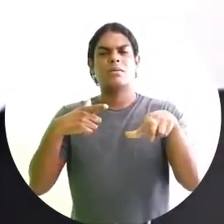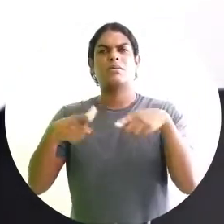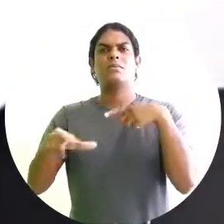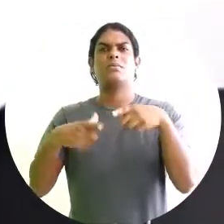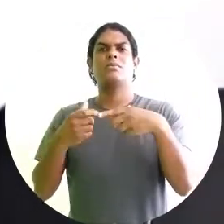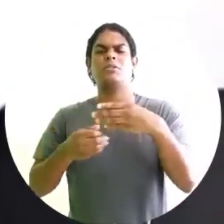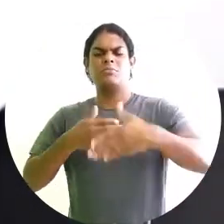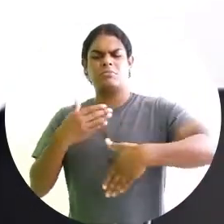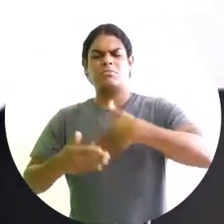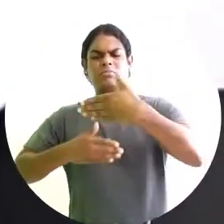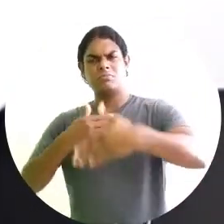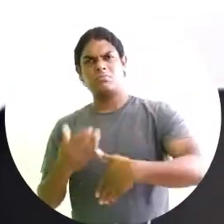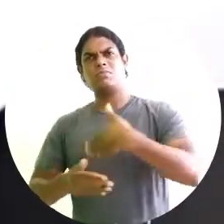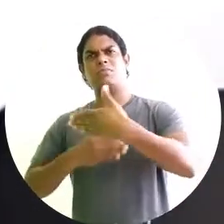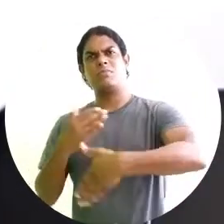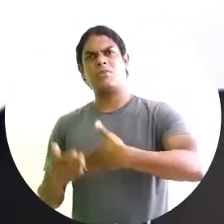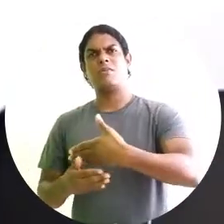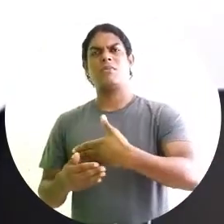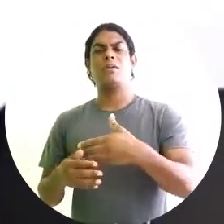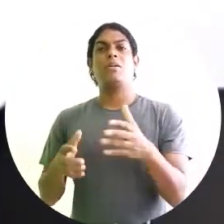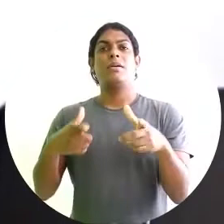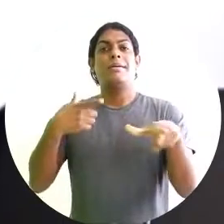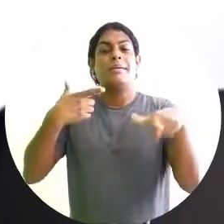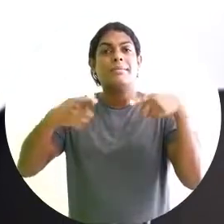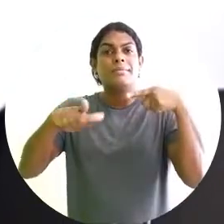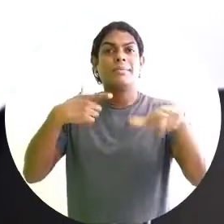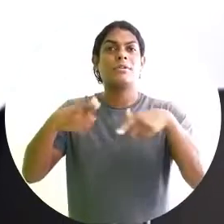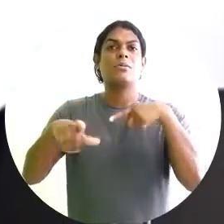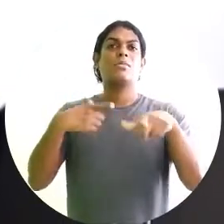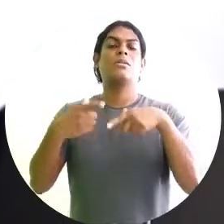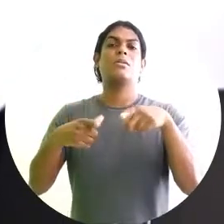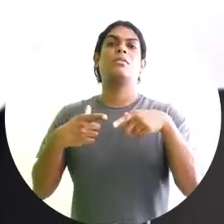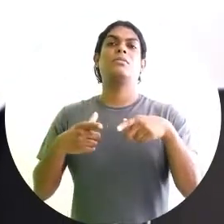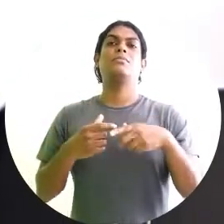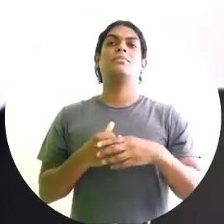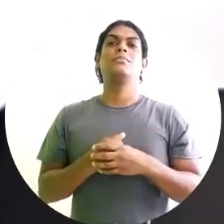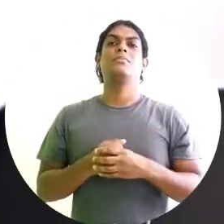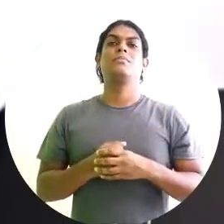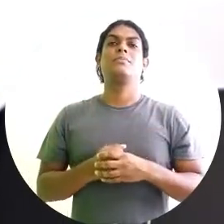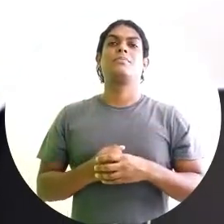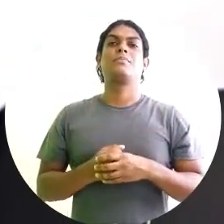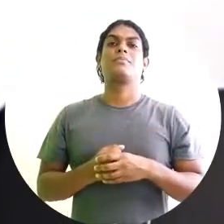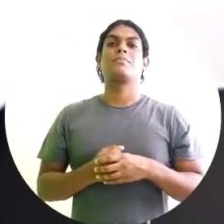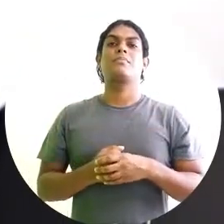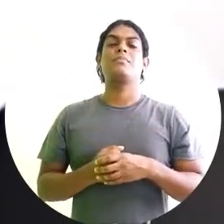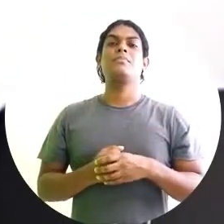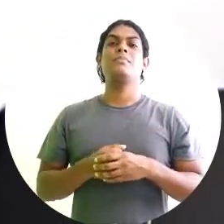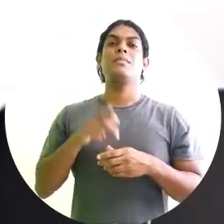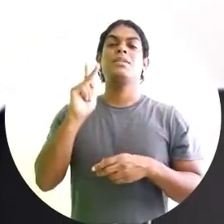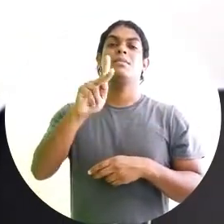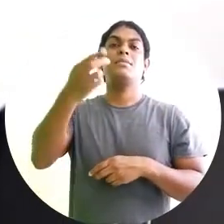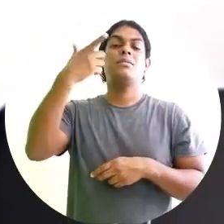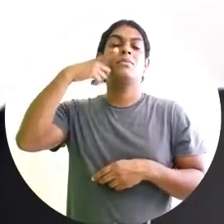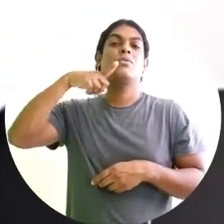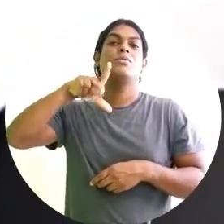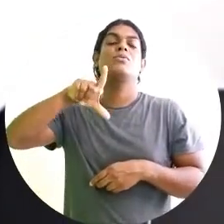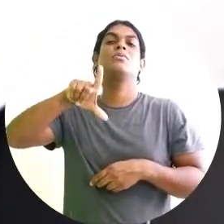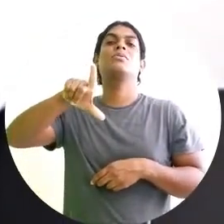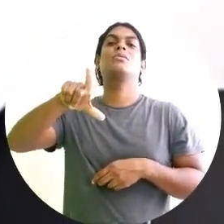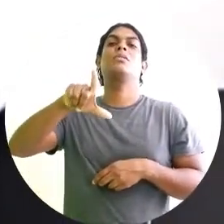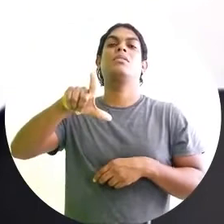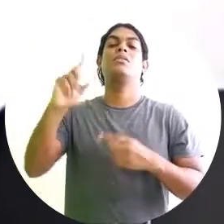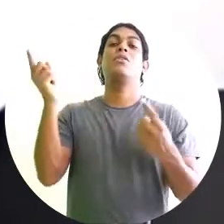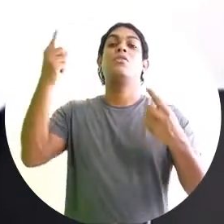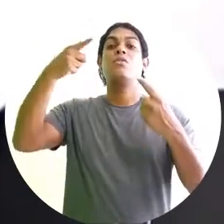do RH, é aquele trabalho o qual seja eficiente nos meios e atinja a eficácia nos resultados. Quais